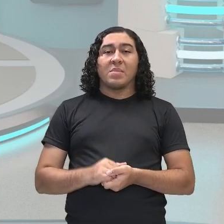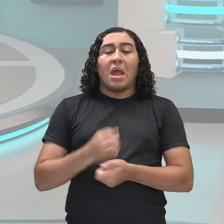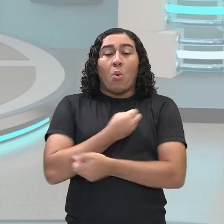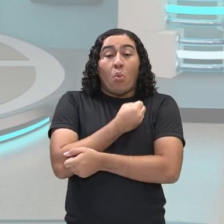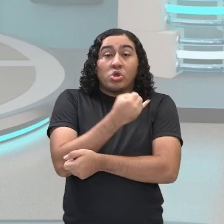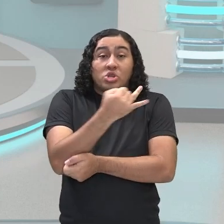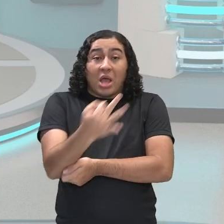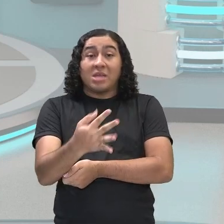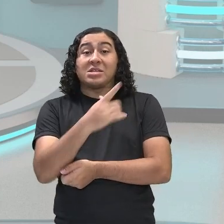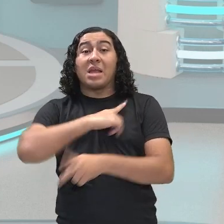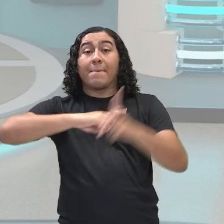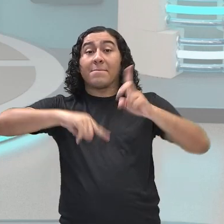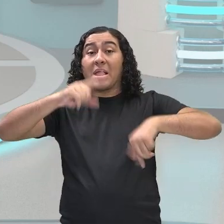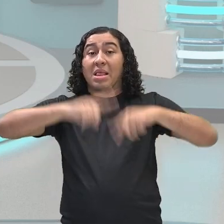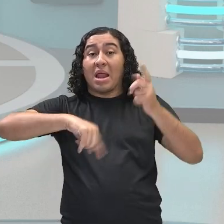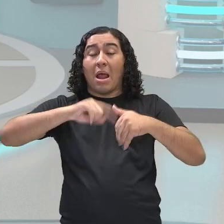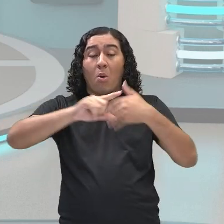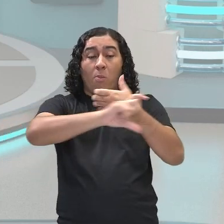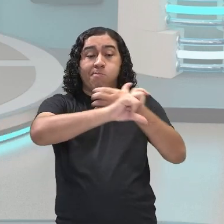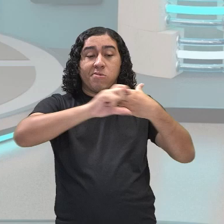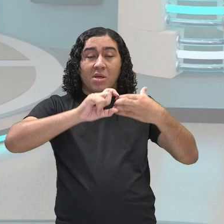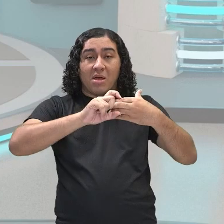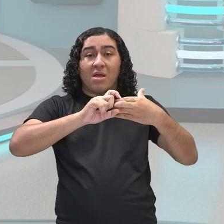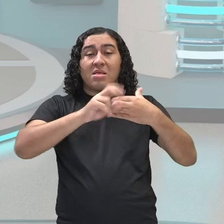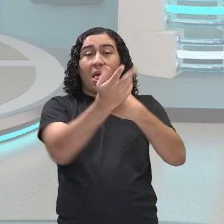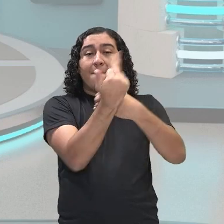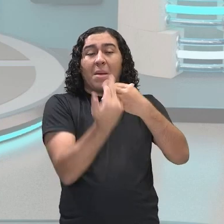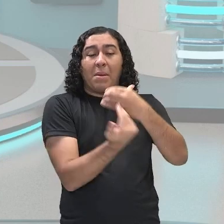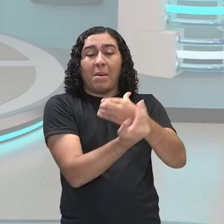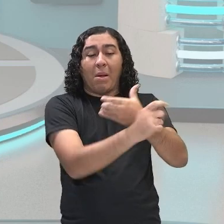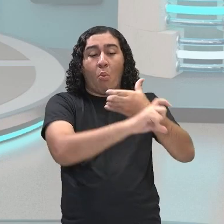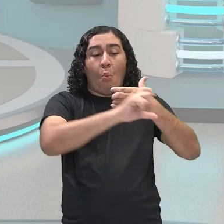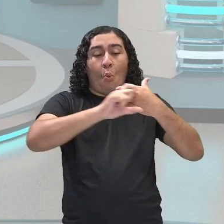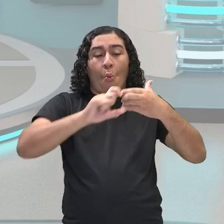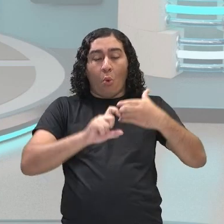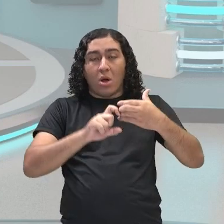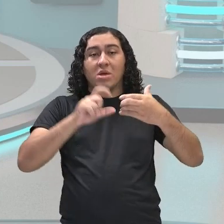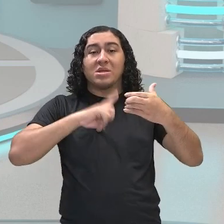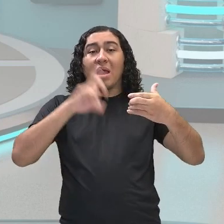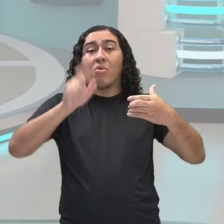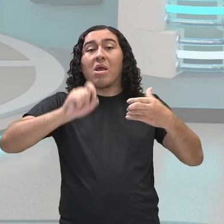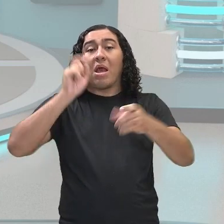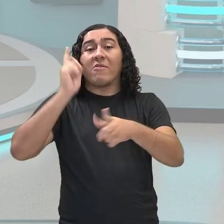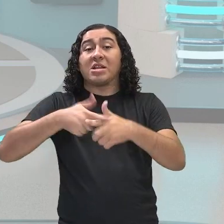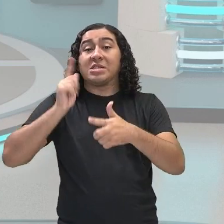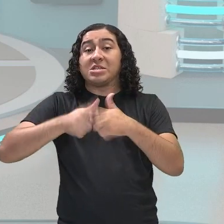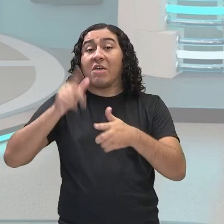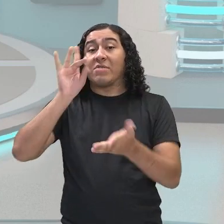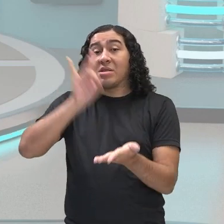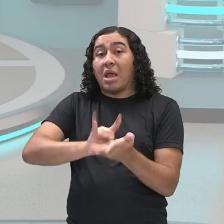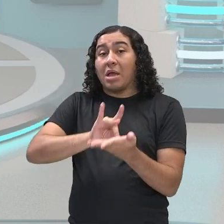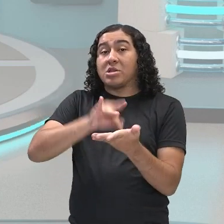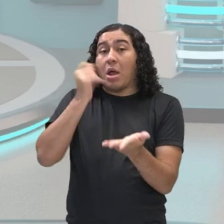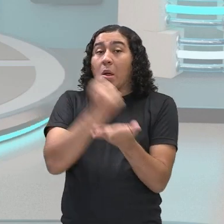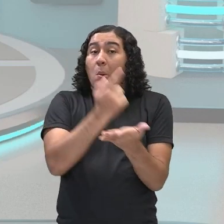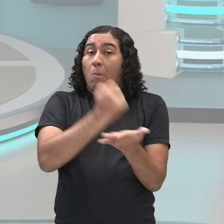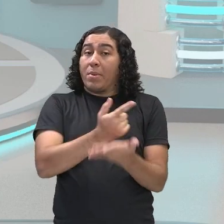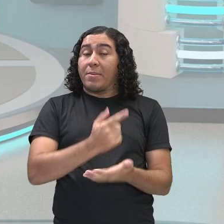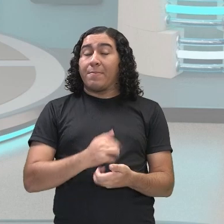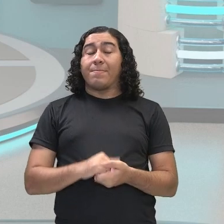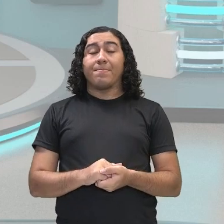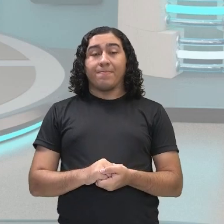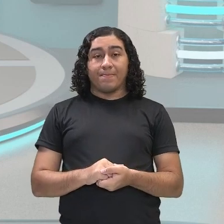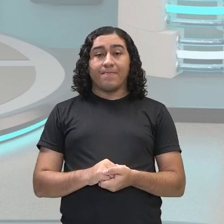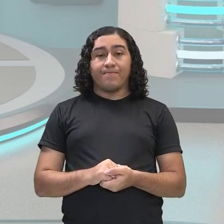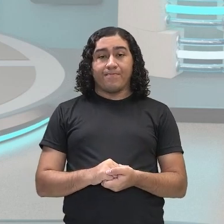rótulo que ele bota ali na obra de arte, e ele traz ali uma forte crítica ao consumismo.